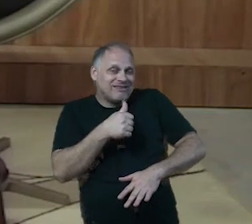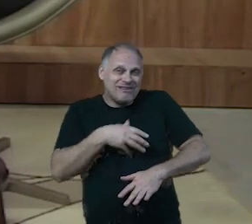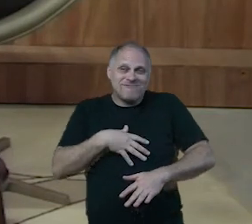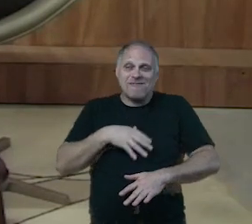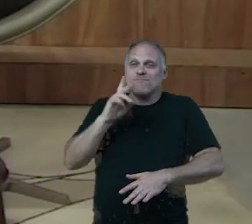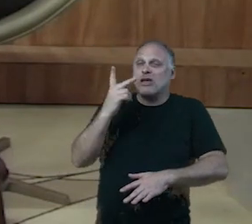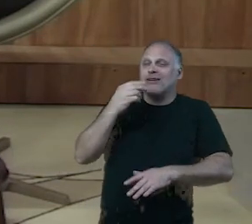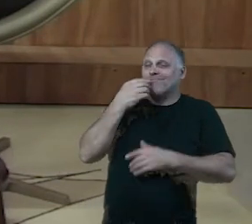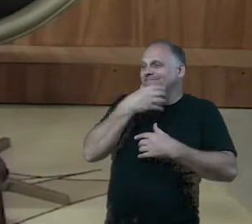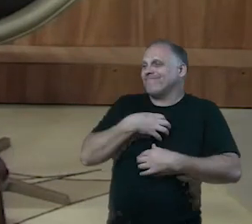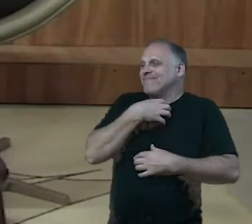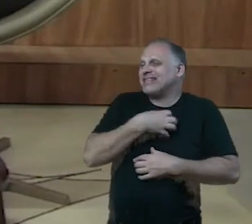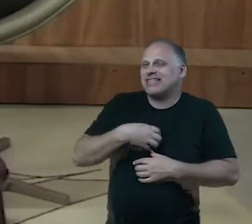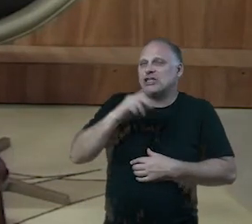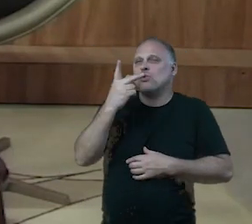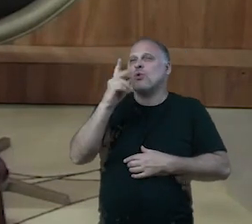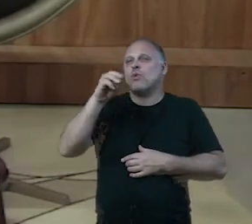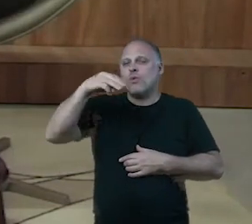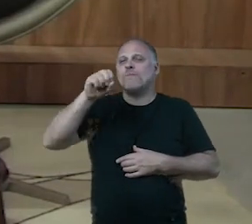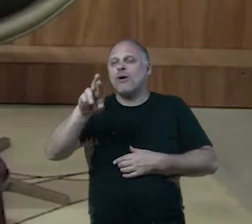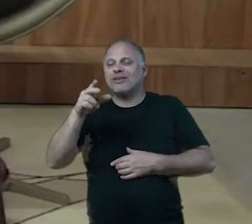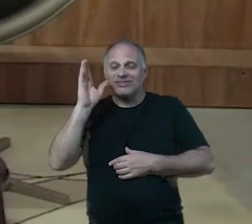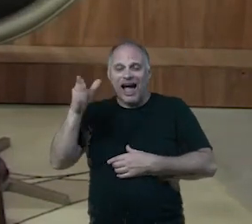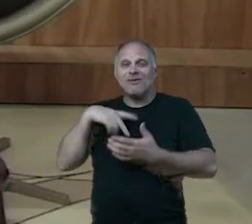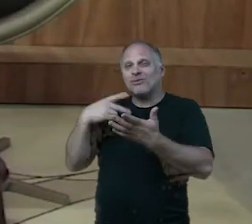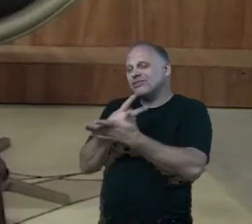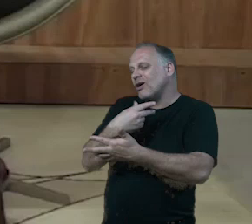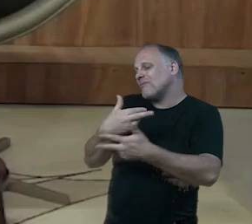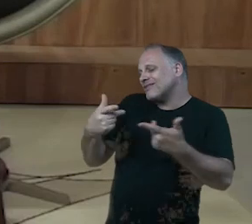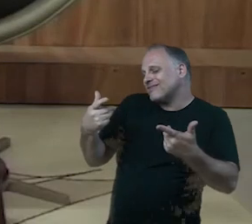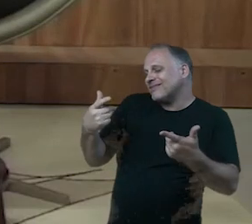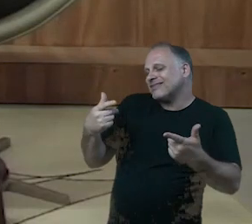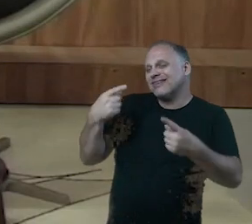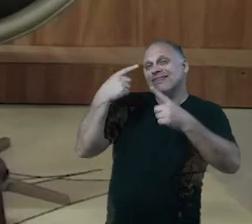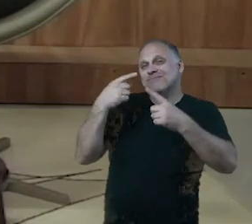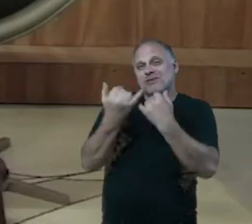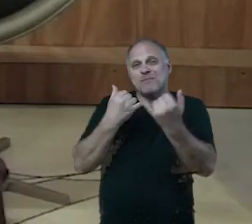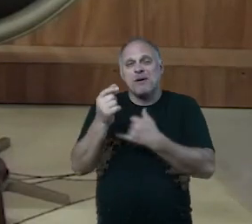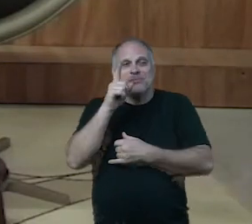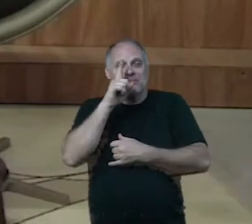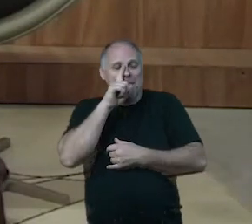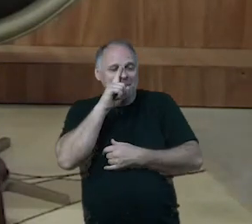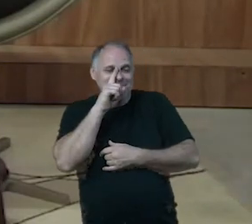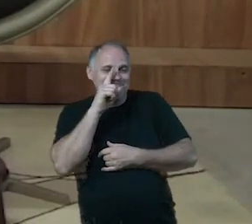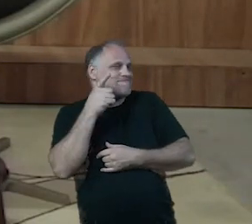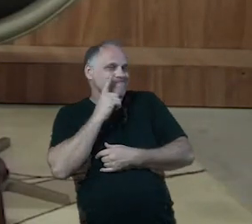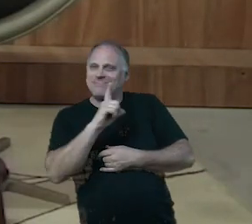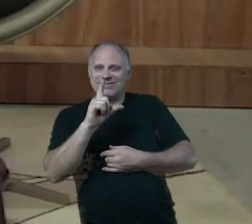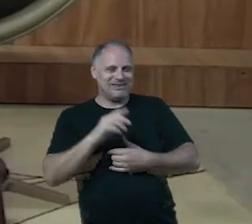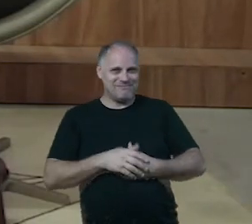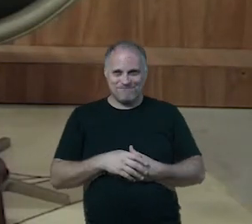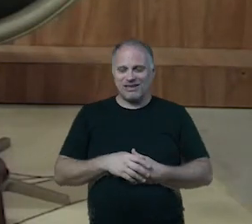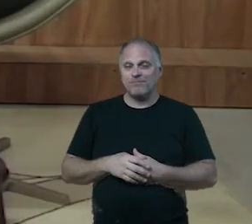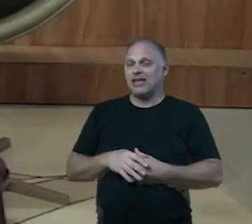humor, né, Natália? Isso. Não sei como é que tu lida com isso no teu dia a dia, se já aconteceu alguma situação inusitada. Eu tento deixar ao